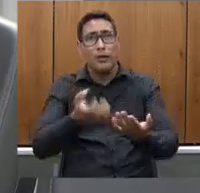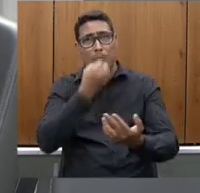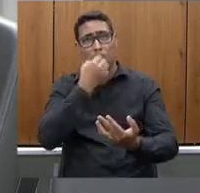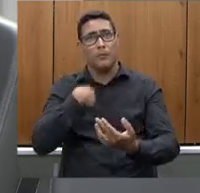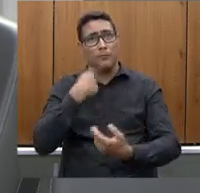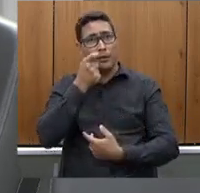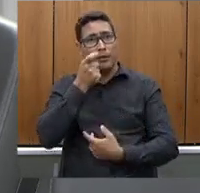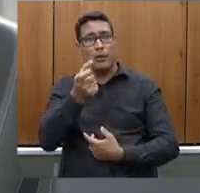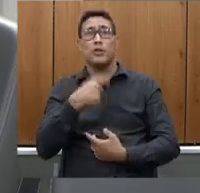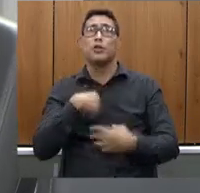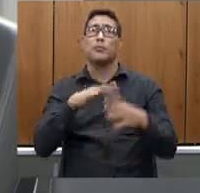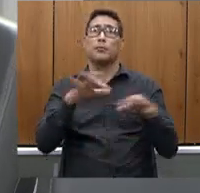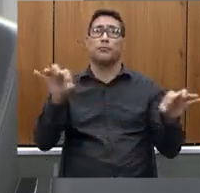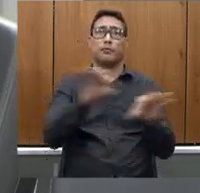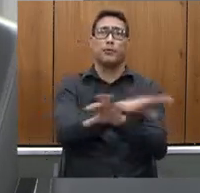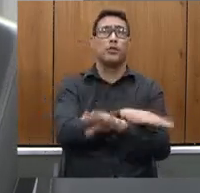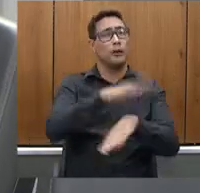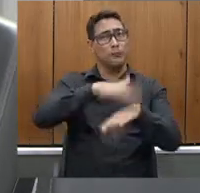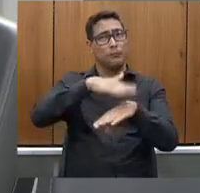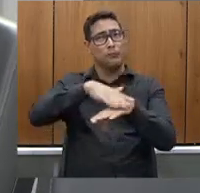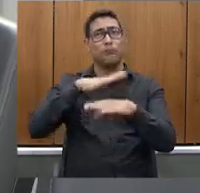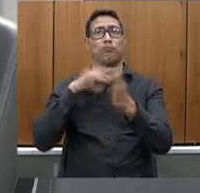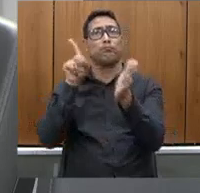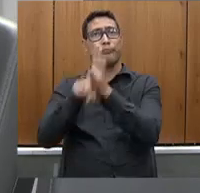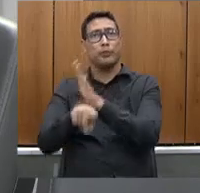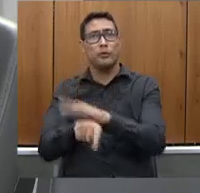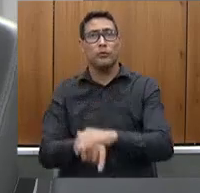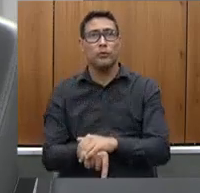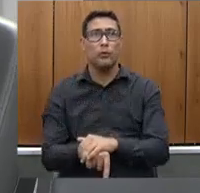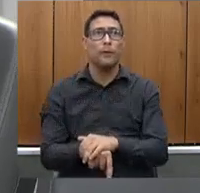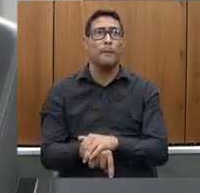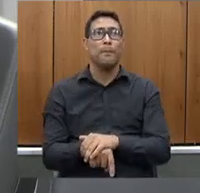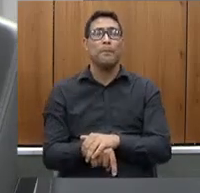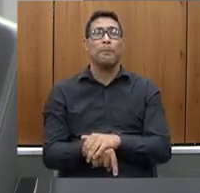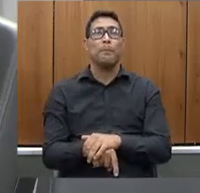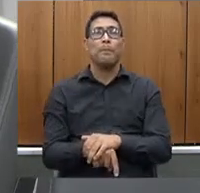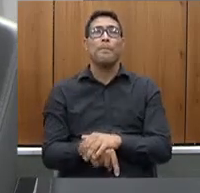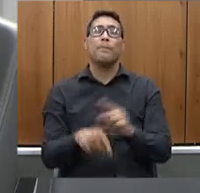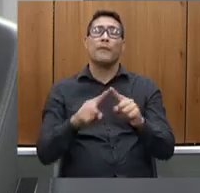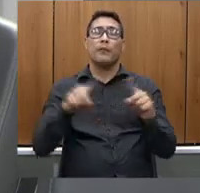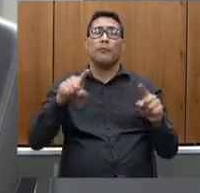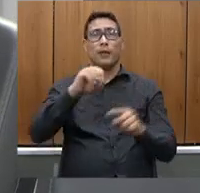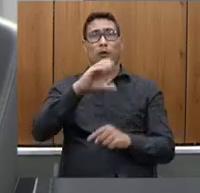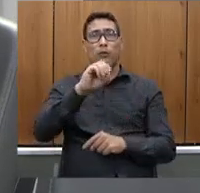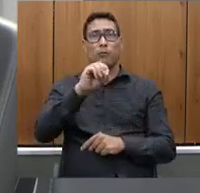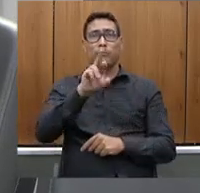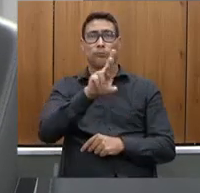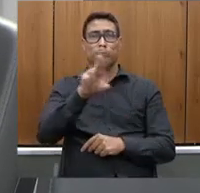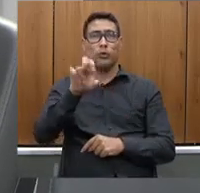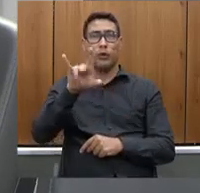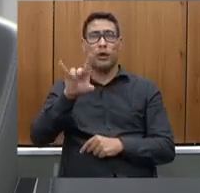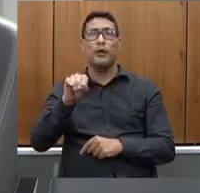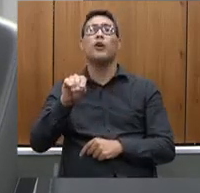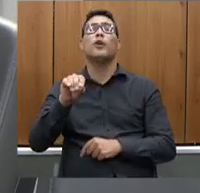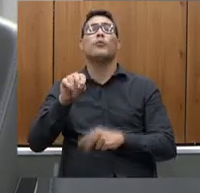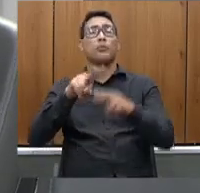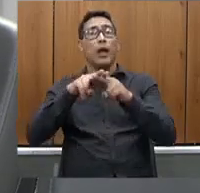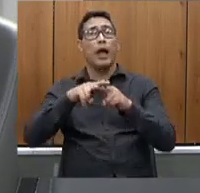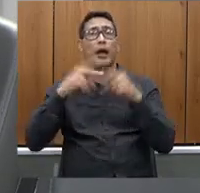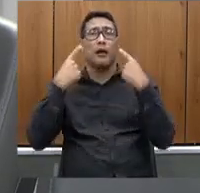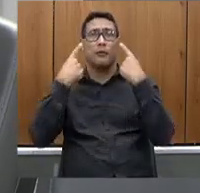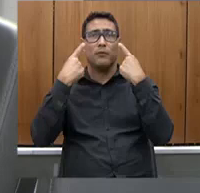e para fechar o senhor perguntou sobre a questão da ocorrência com a violência doméstica né